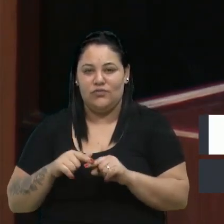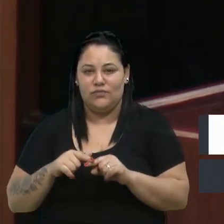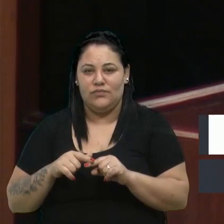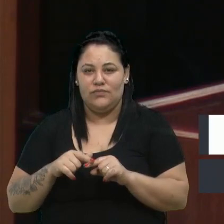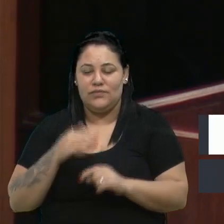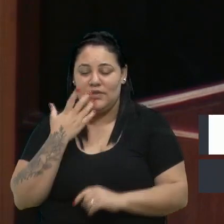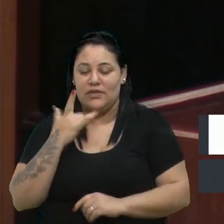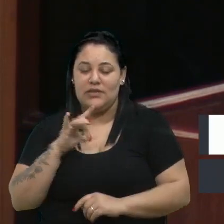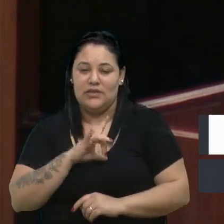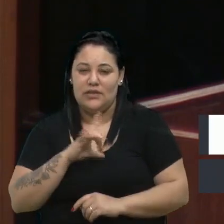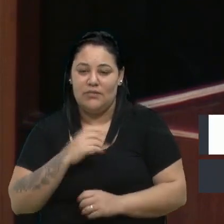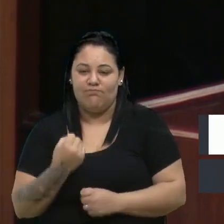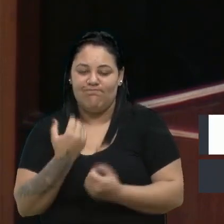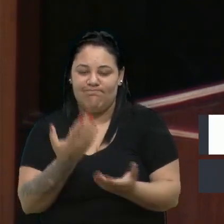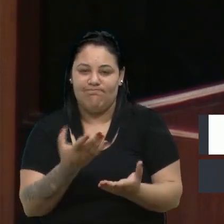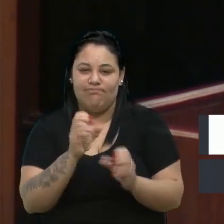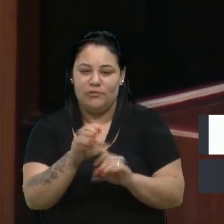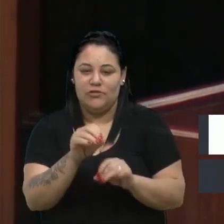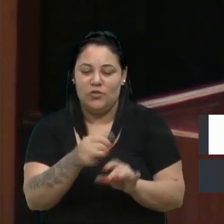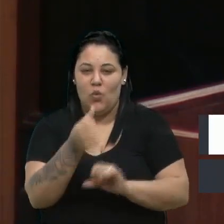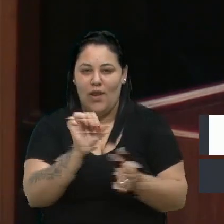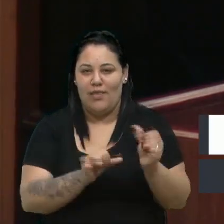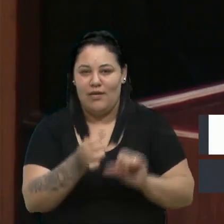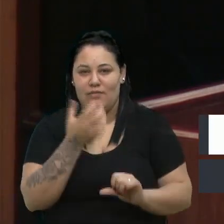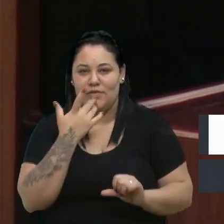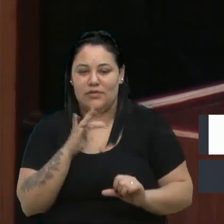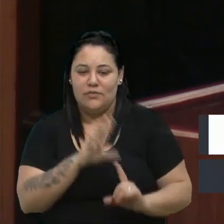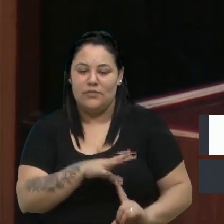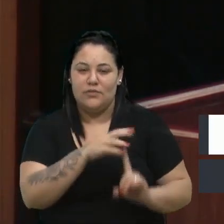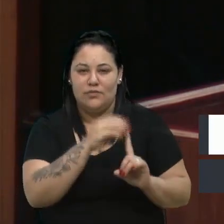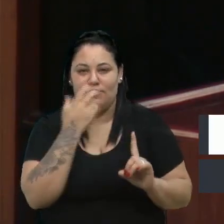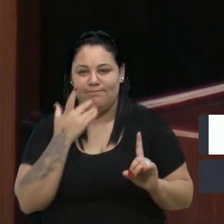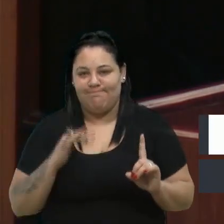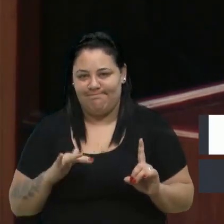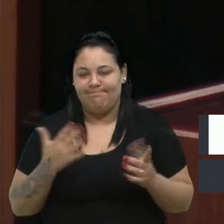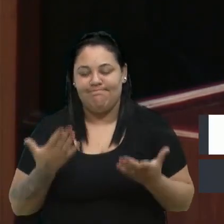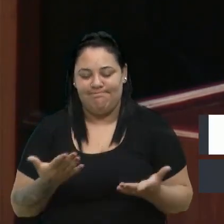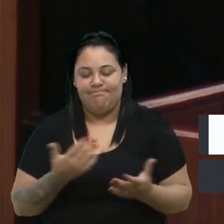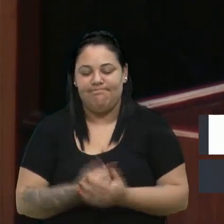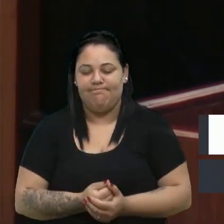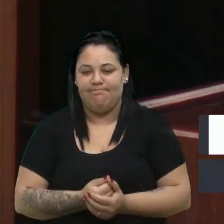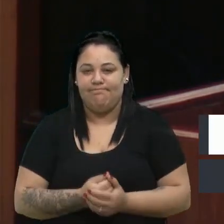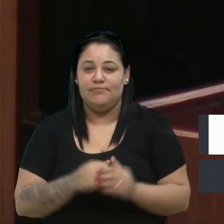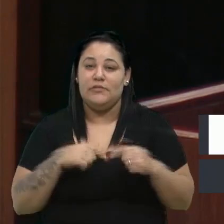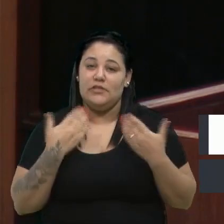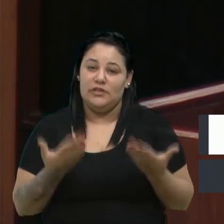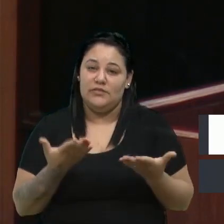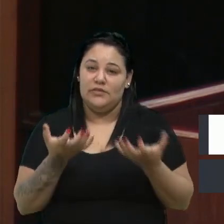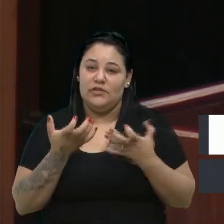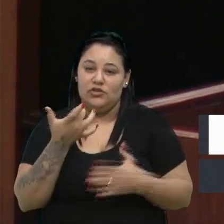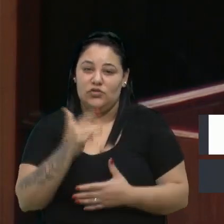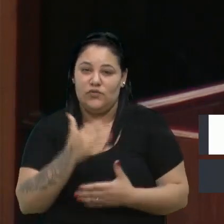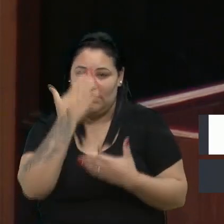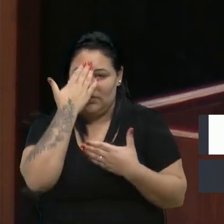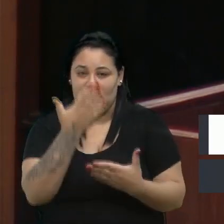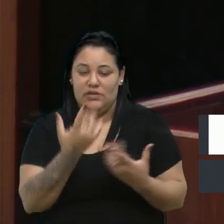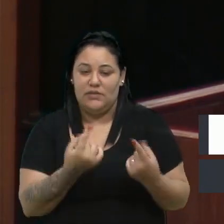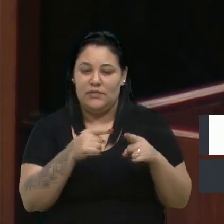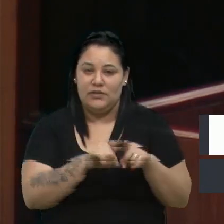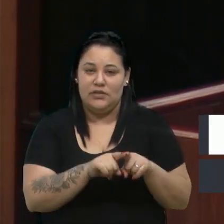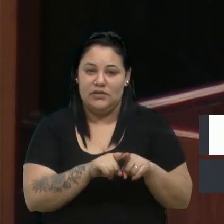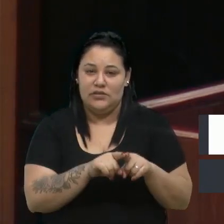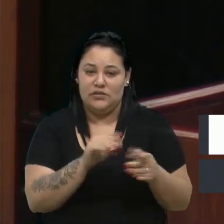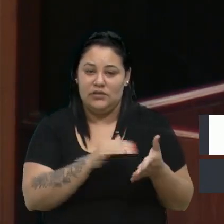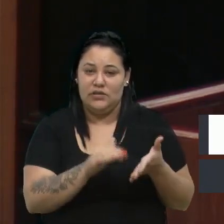ensino de qualidade, principalmente na educação infantil. Então, eu queria, mais uma vez aqui, agradecer a parceria do secretário e,